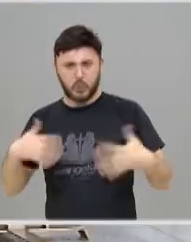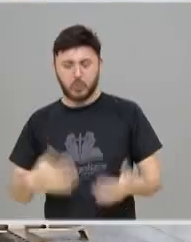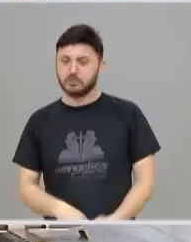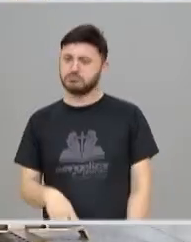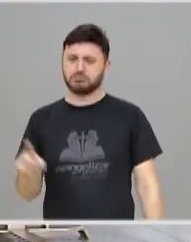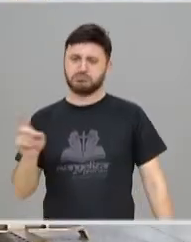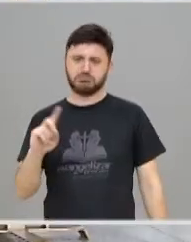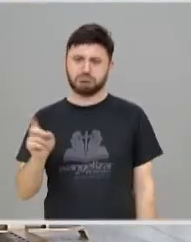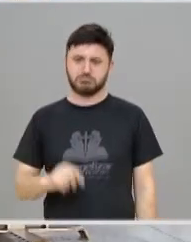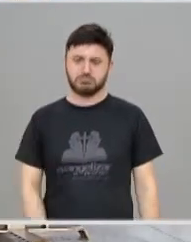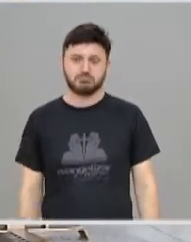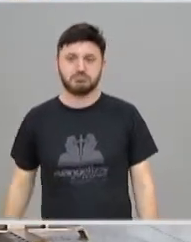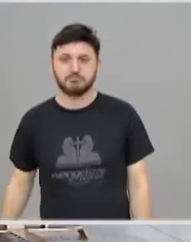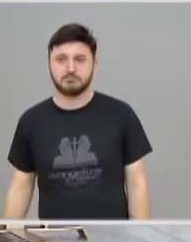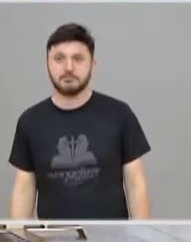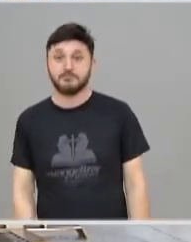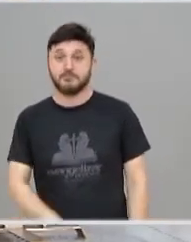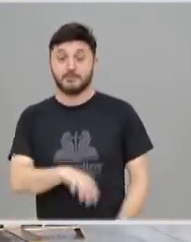Elias